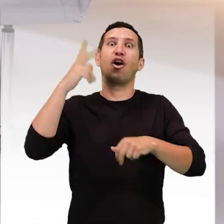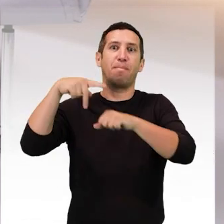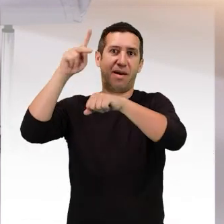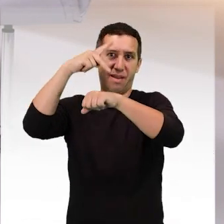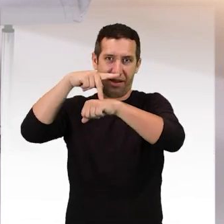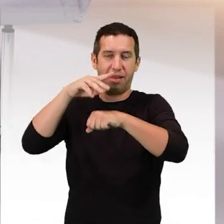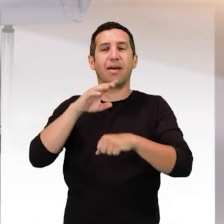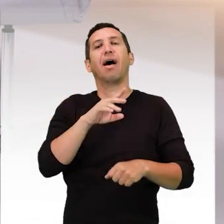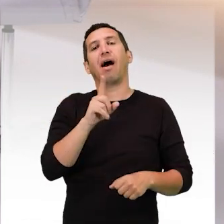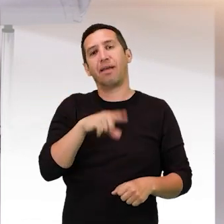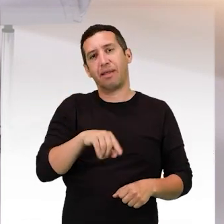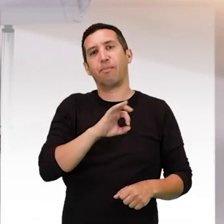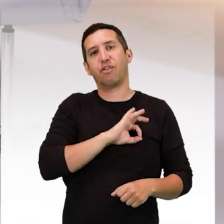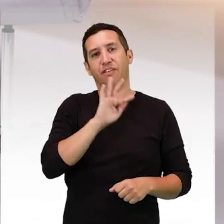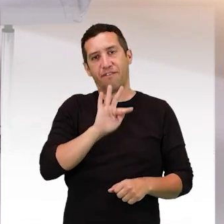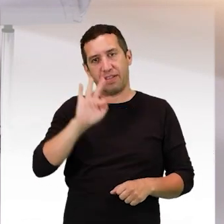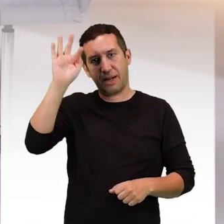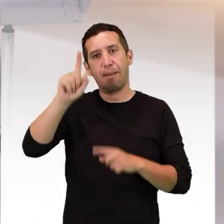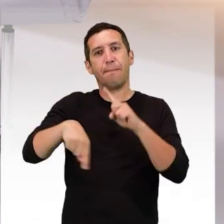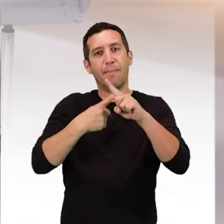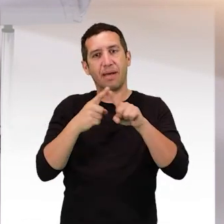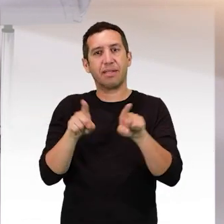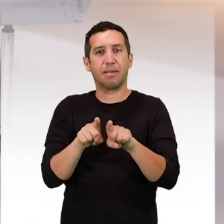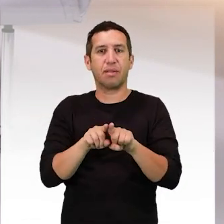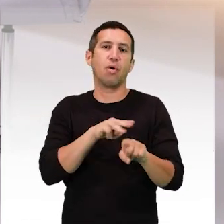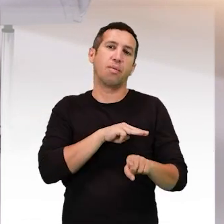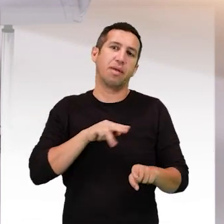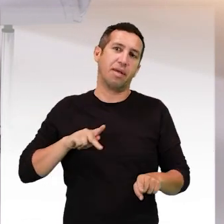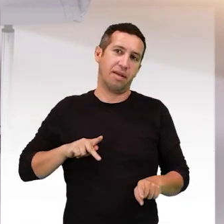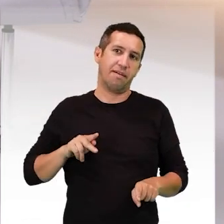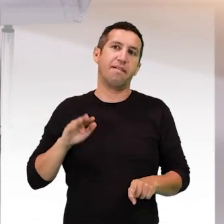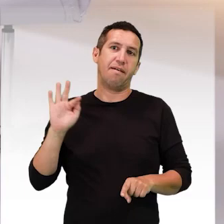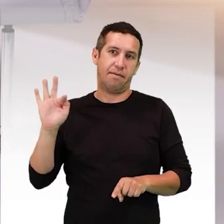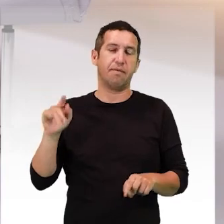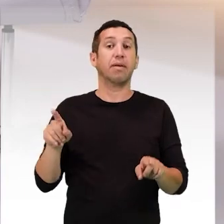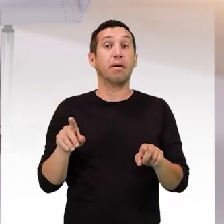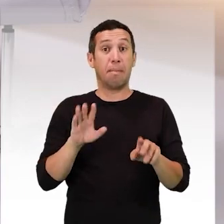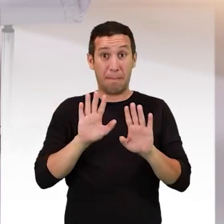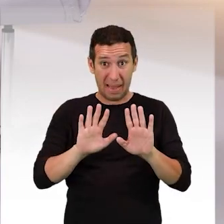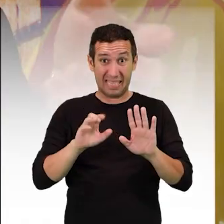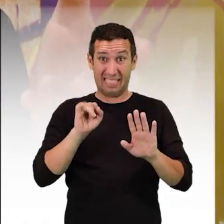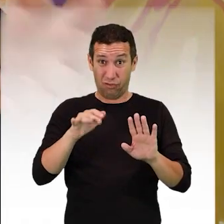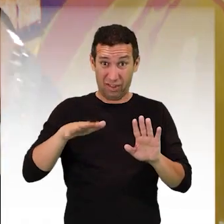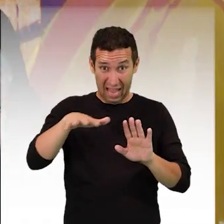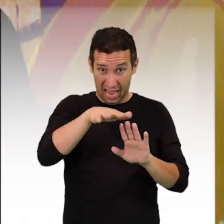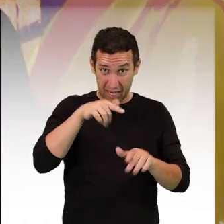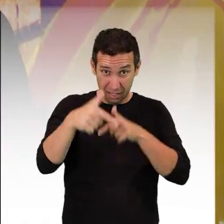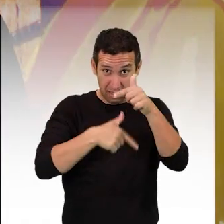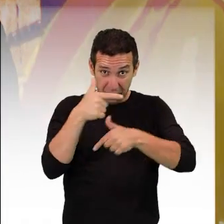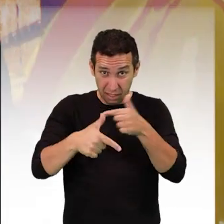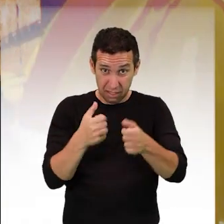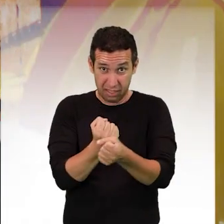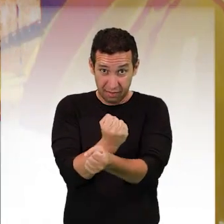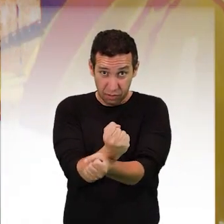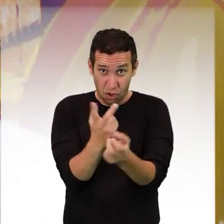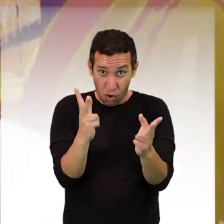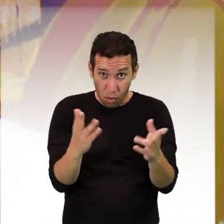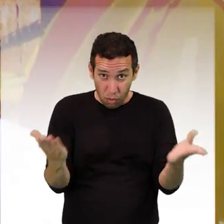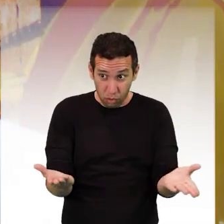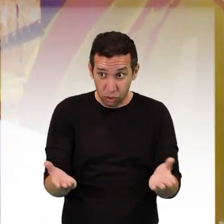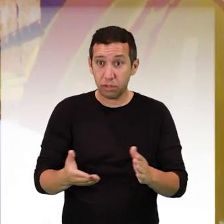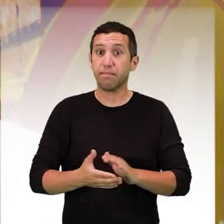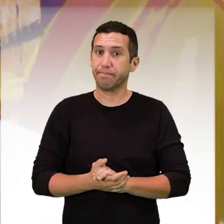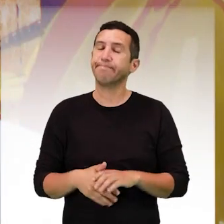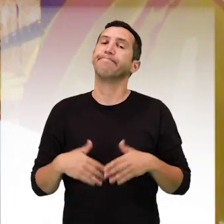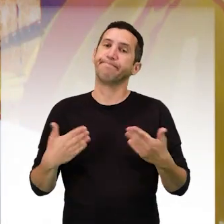tráfico internacional, que aí vai gerar a Polícia Federal, a atribuição da Polícia Federal e do MPF, né. Mas já se for um tráfico de pessoas com a